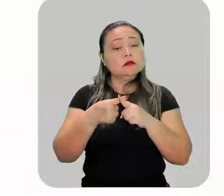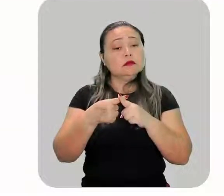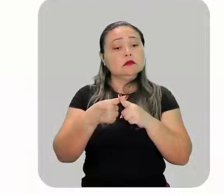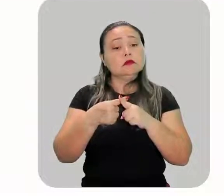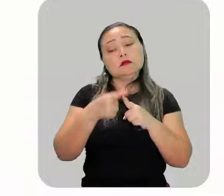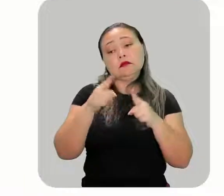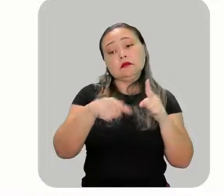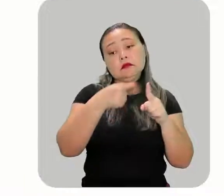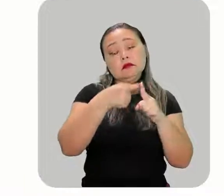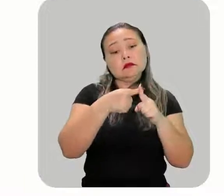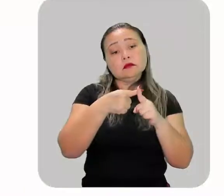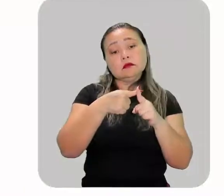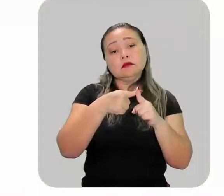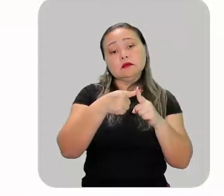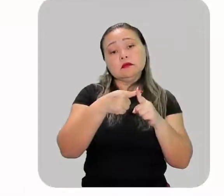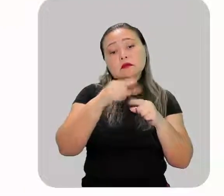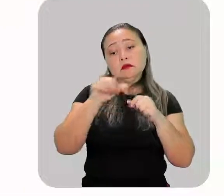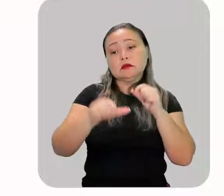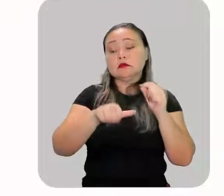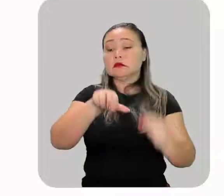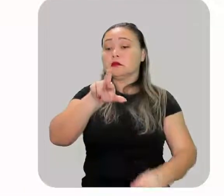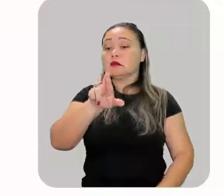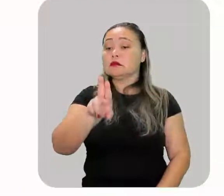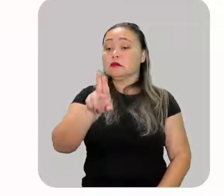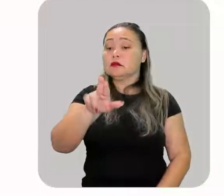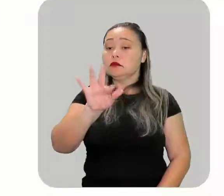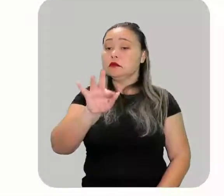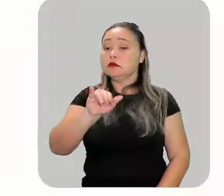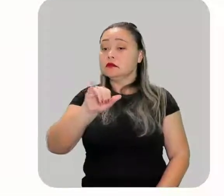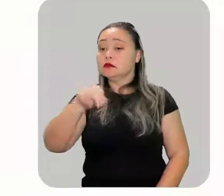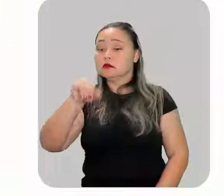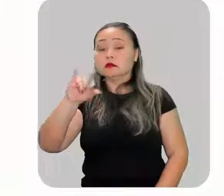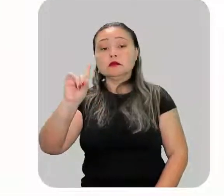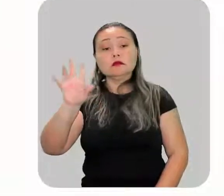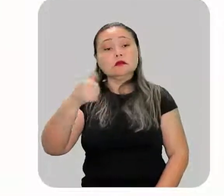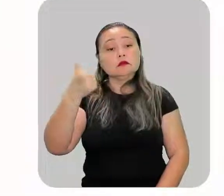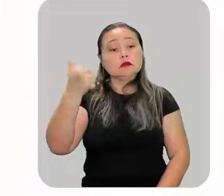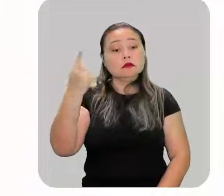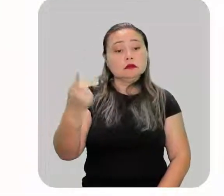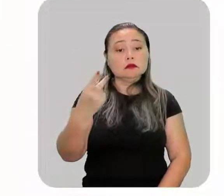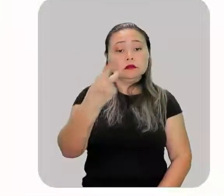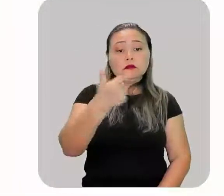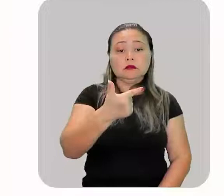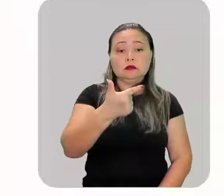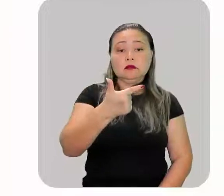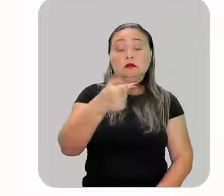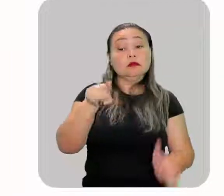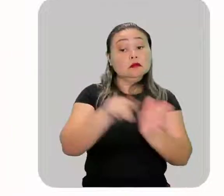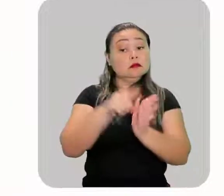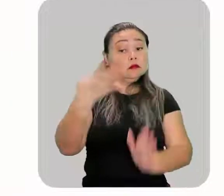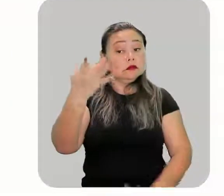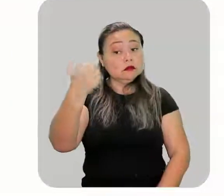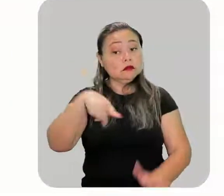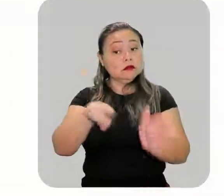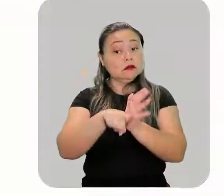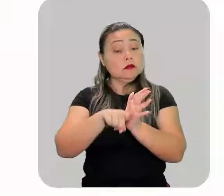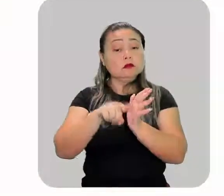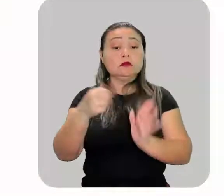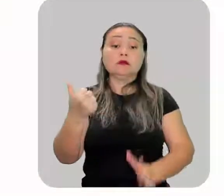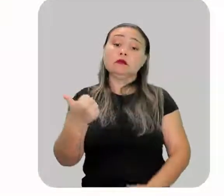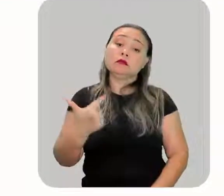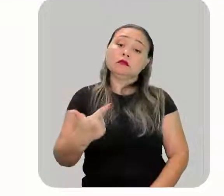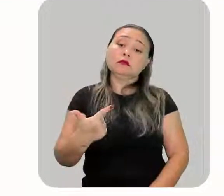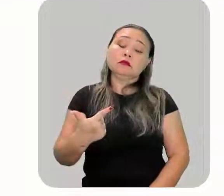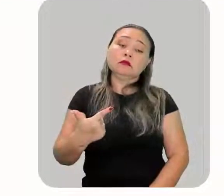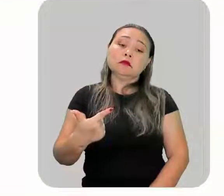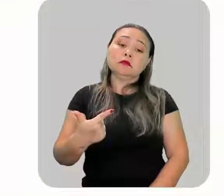Multiplica por esse, eles achavam que estava livre do Ruffini, mas não. 2 vezes 1. 2. 2 menos 4. Menos 2. Menos